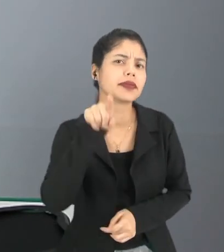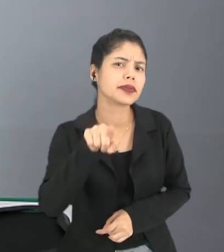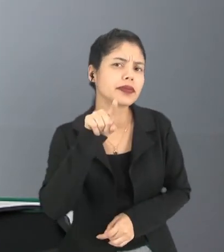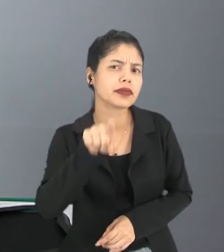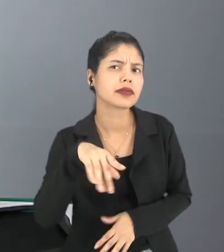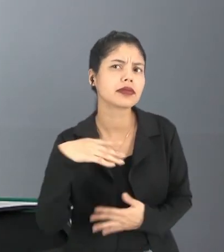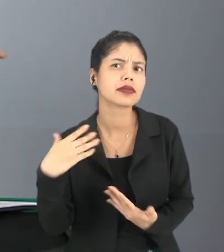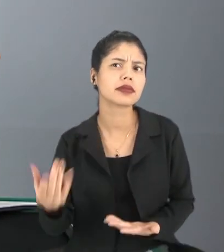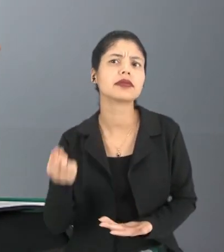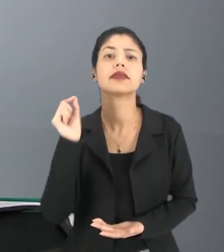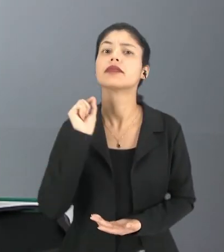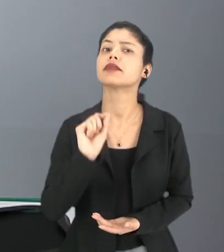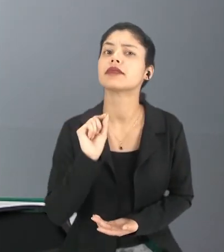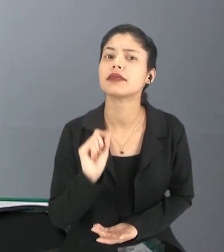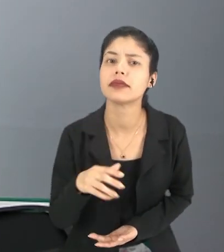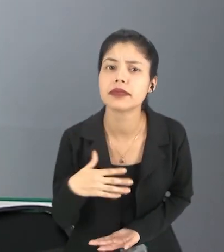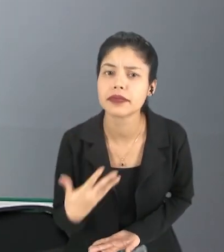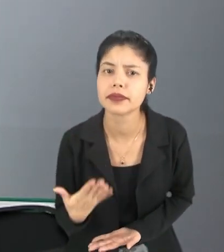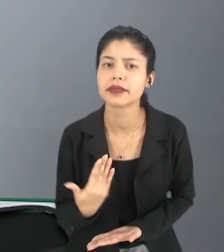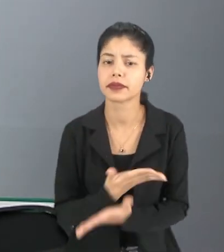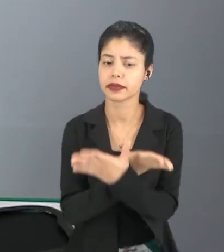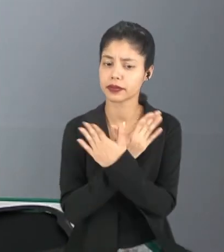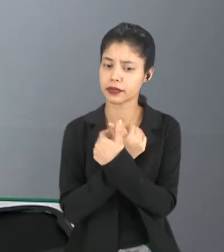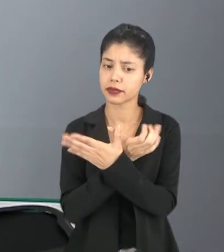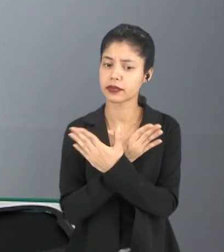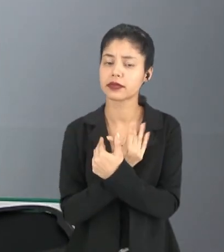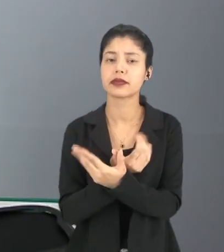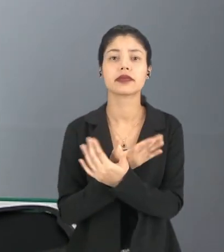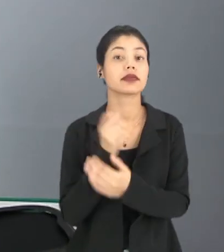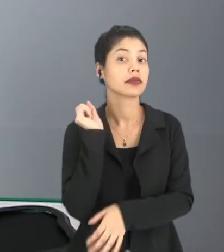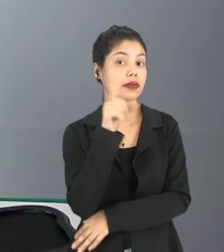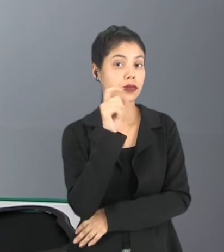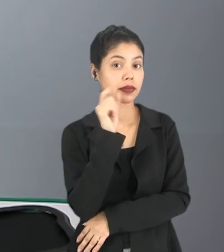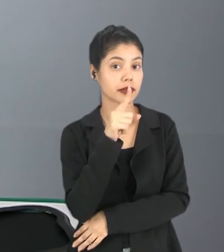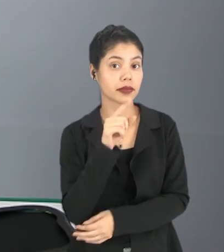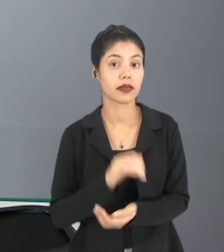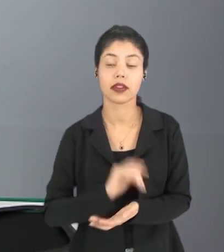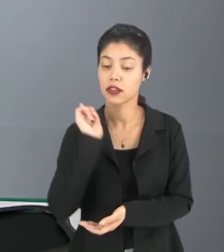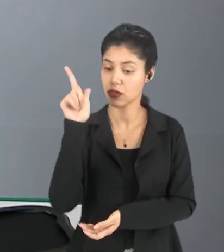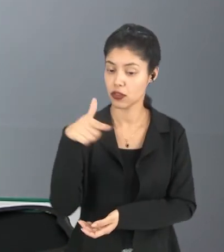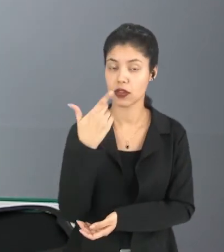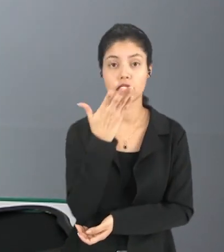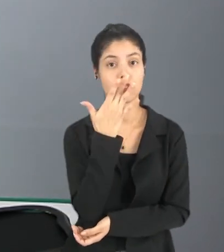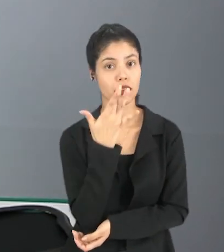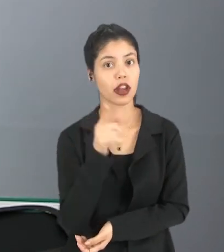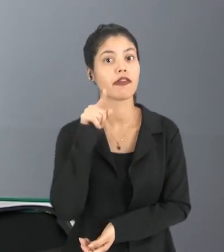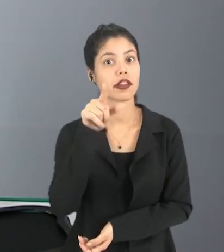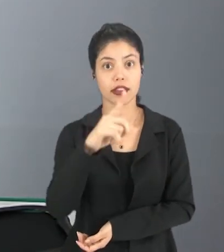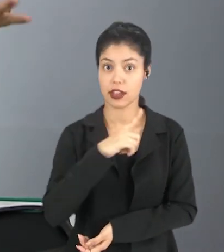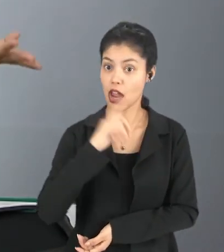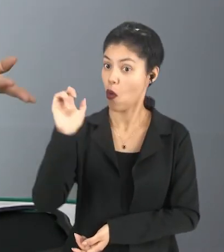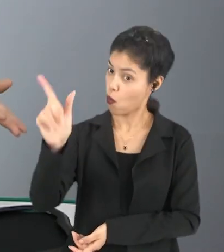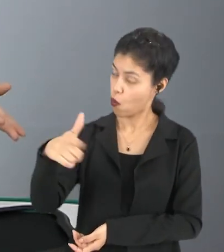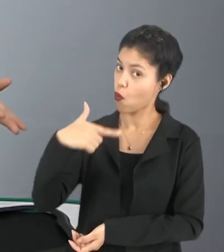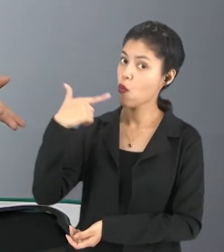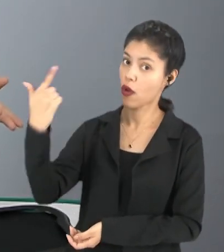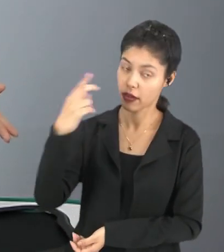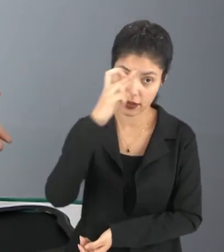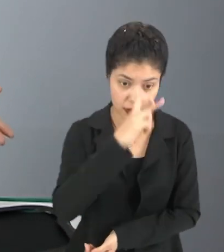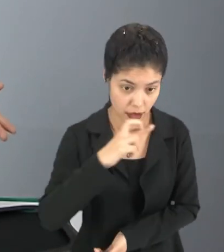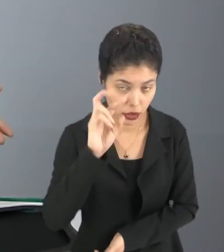você, são o quê? As borboletas azuis e de outras cores. Você teria já um outro